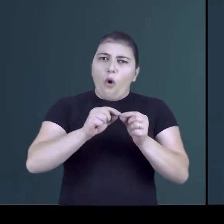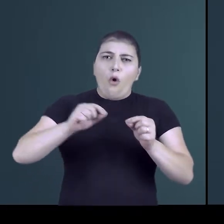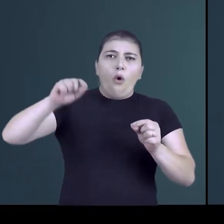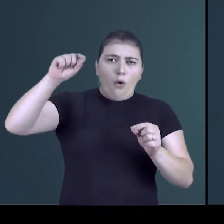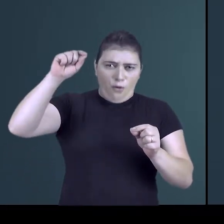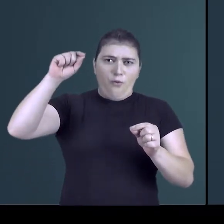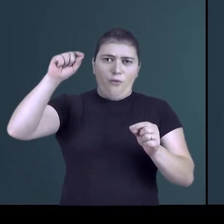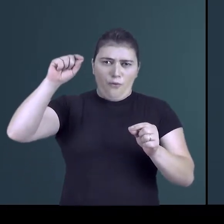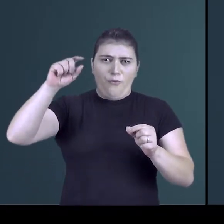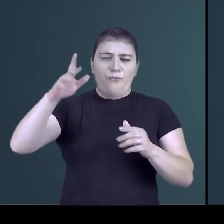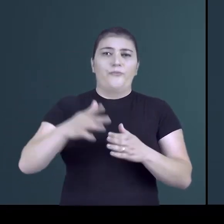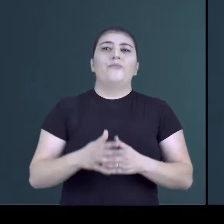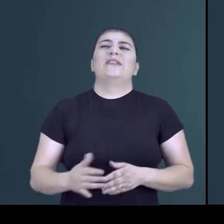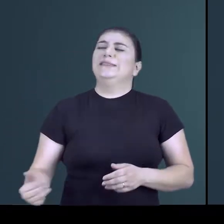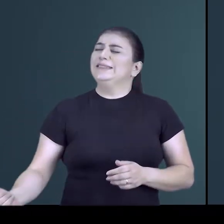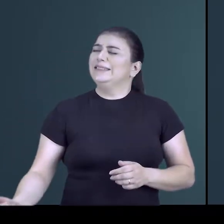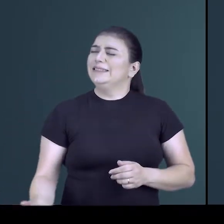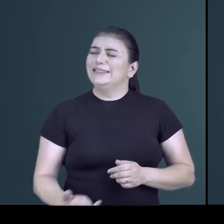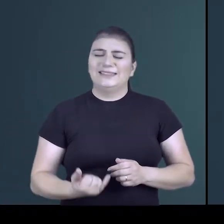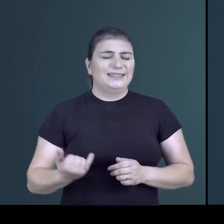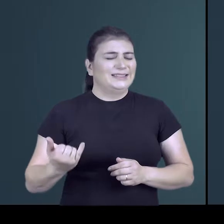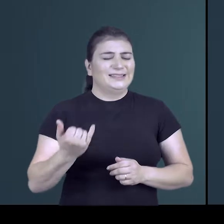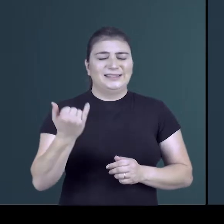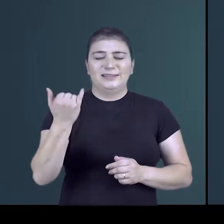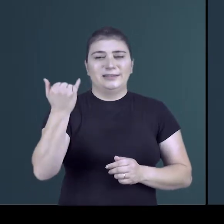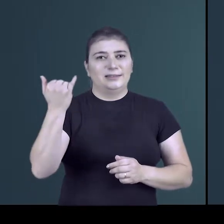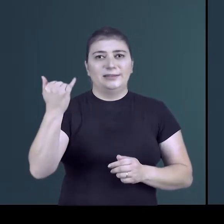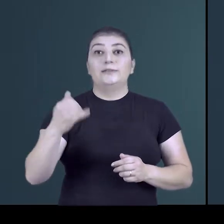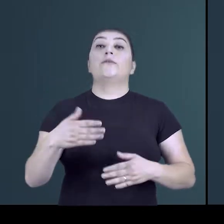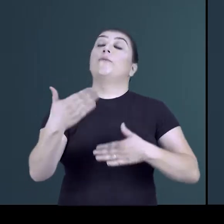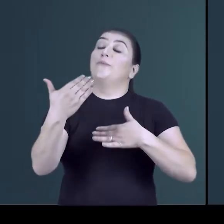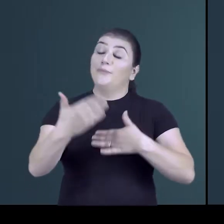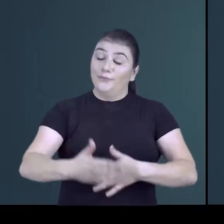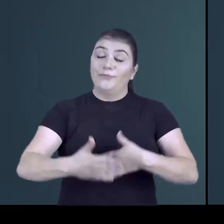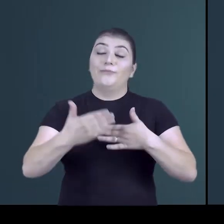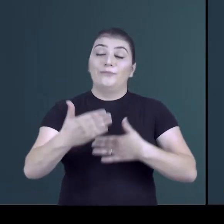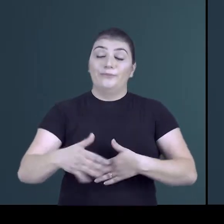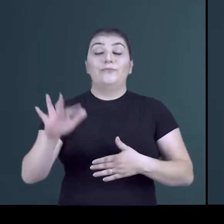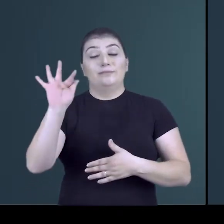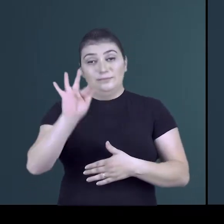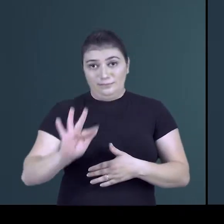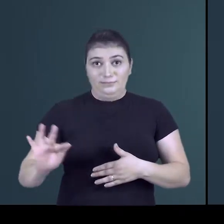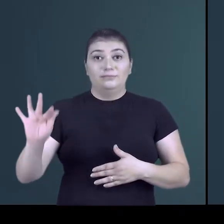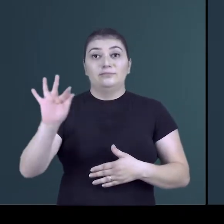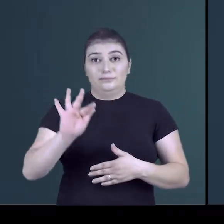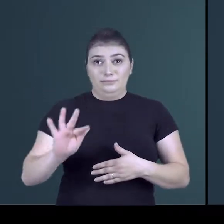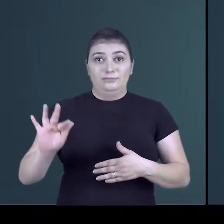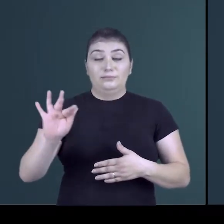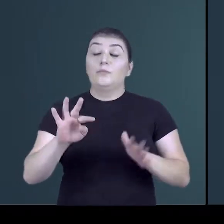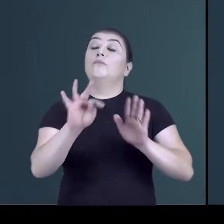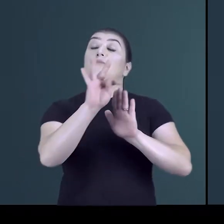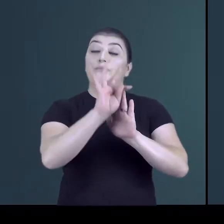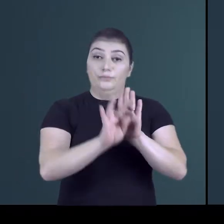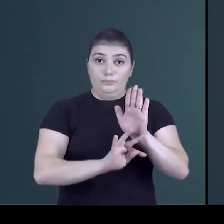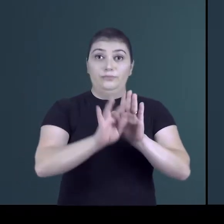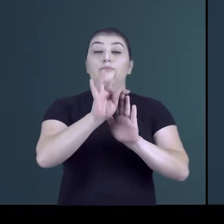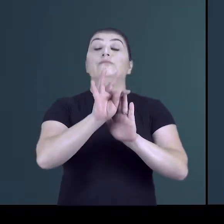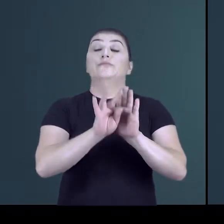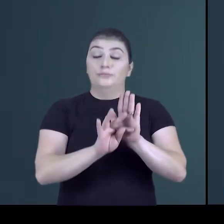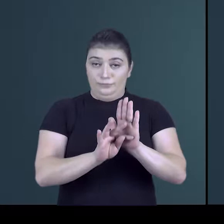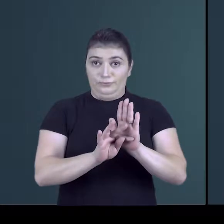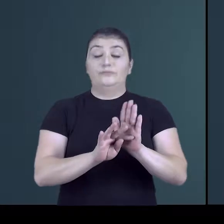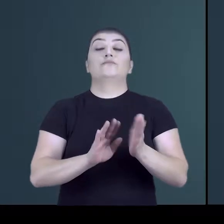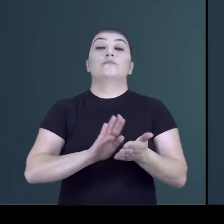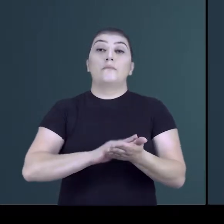foco do estudo aqui, é fundamental nos processos seletivos durante a graduação, as produções textuais da